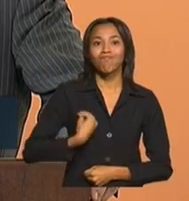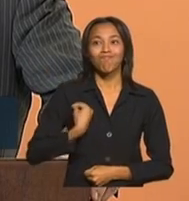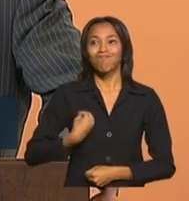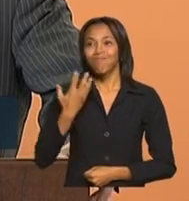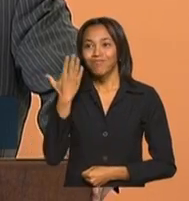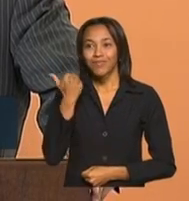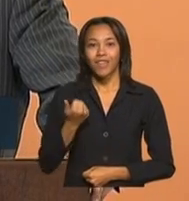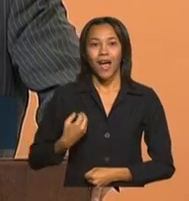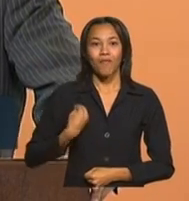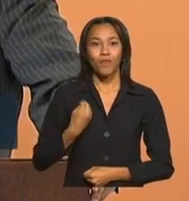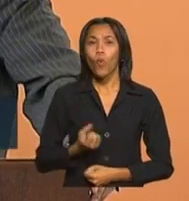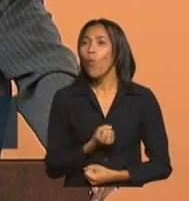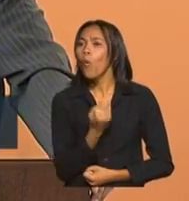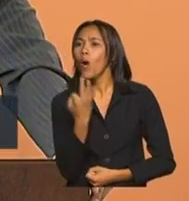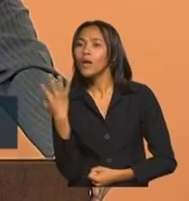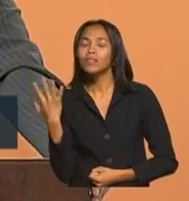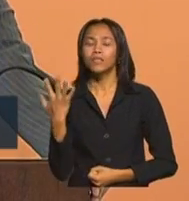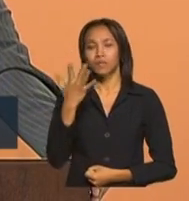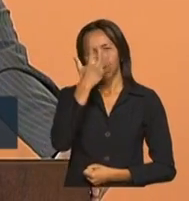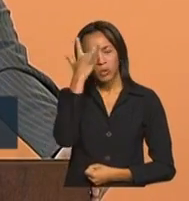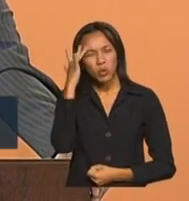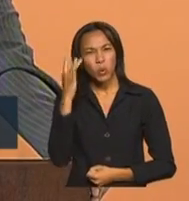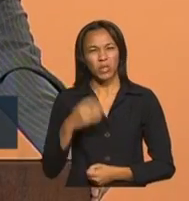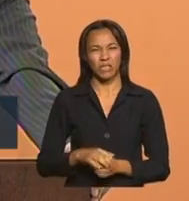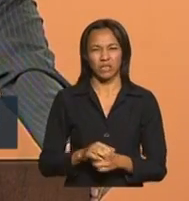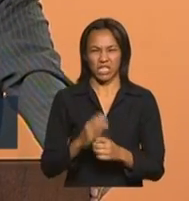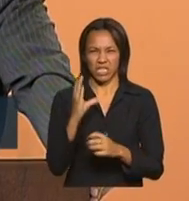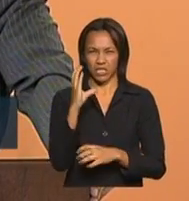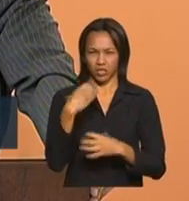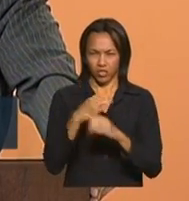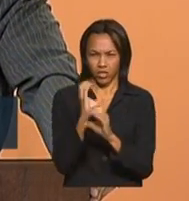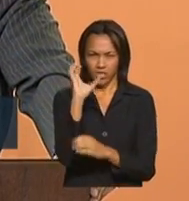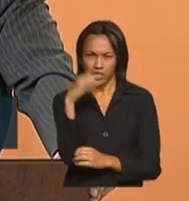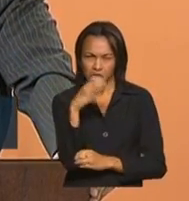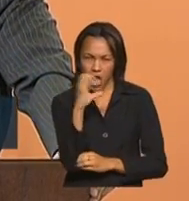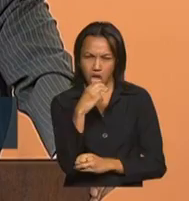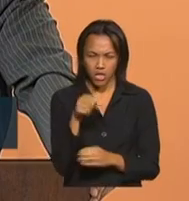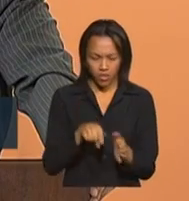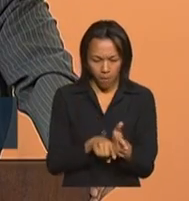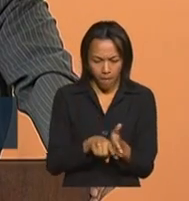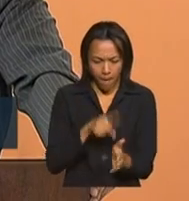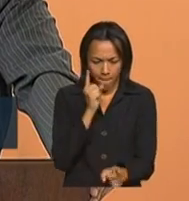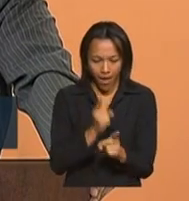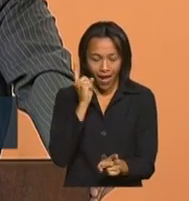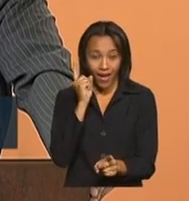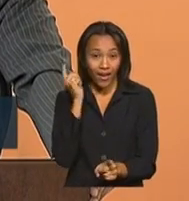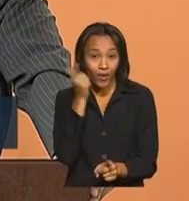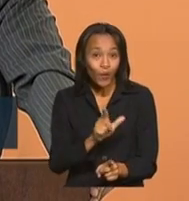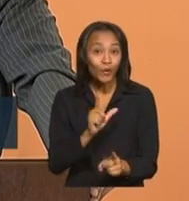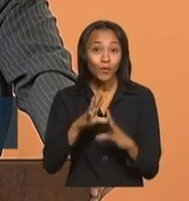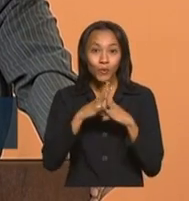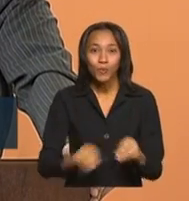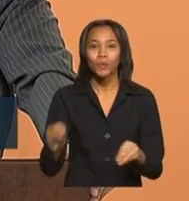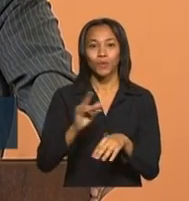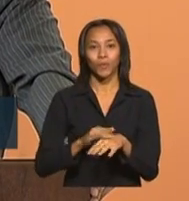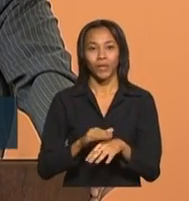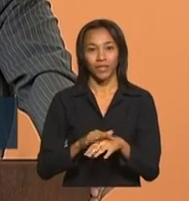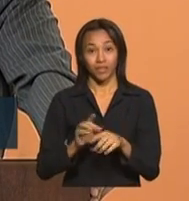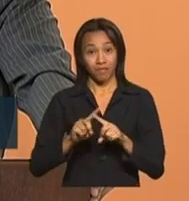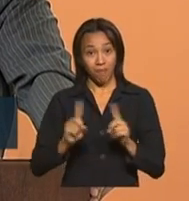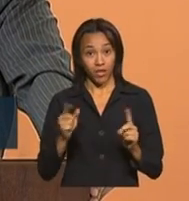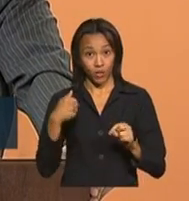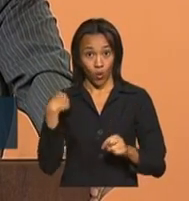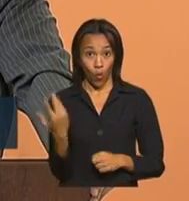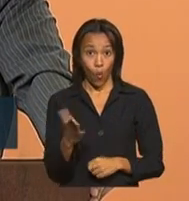será possível definir quantos cientistas terão avançado na cura de alguma doença. Mas, enquanto estamos